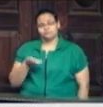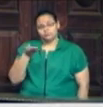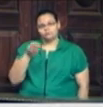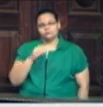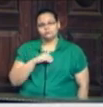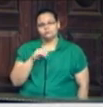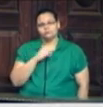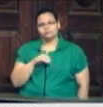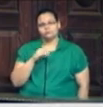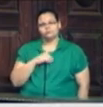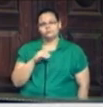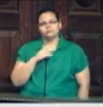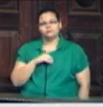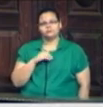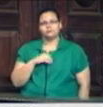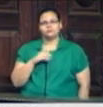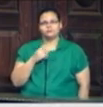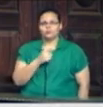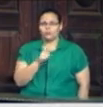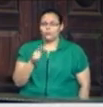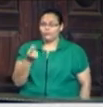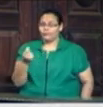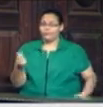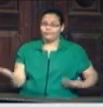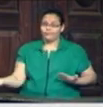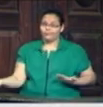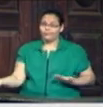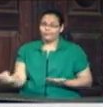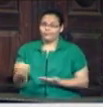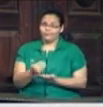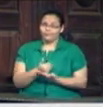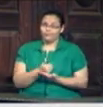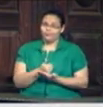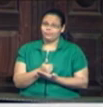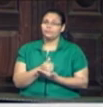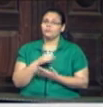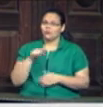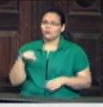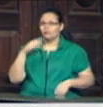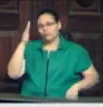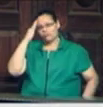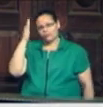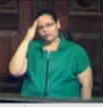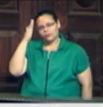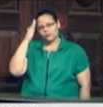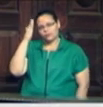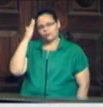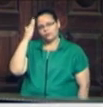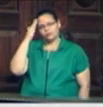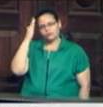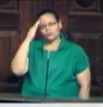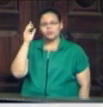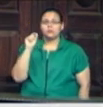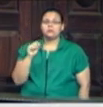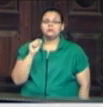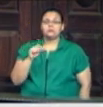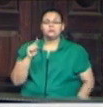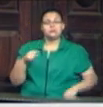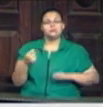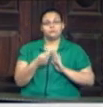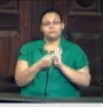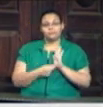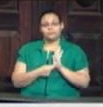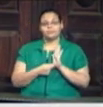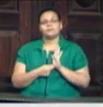E quer se apropriar de outros fundos. Portanto, senhor presidente, já sabemos que essas matérias